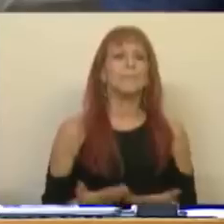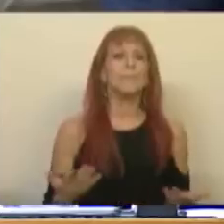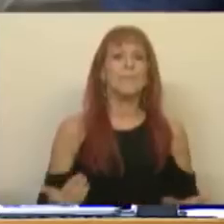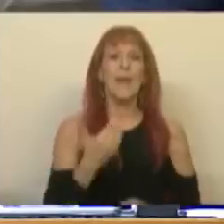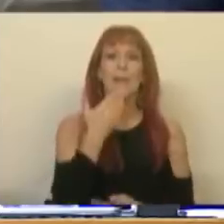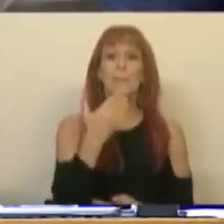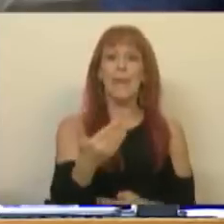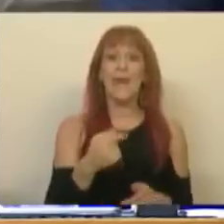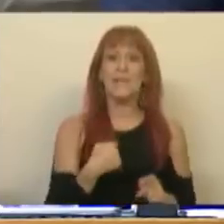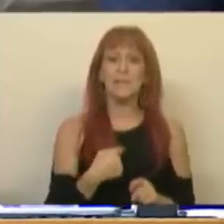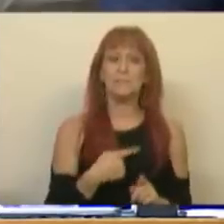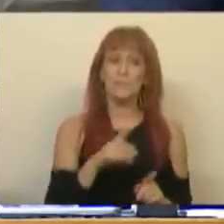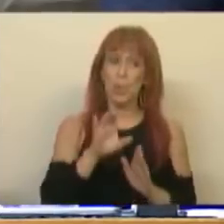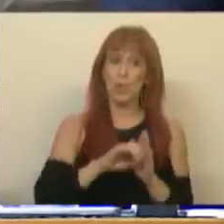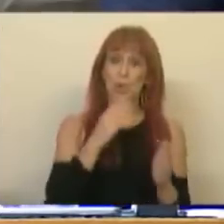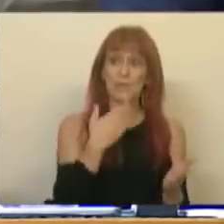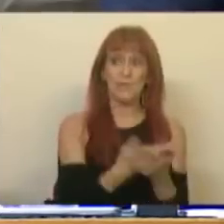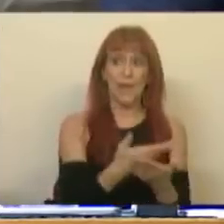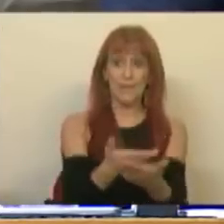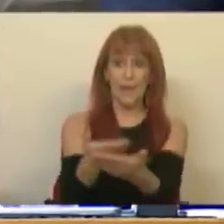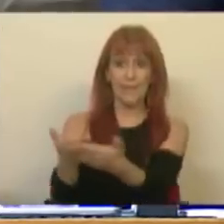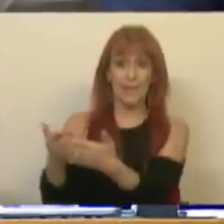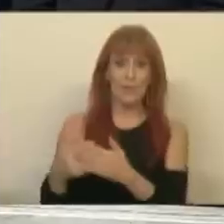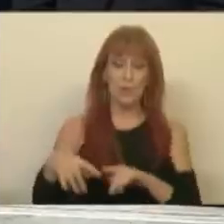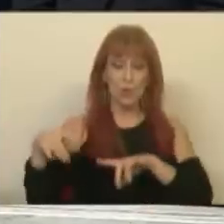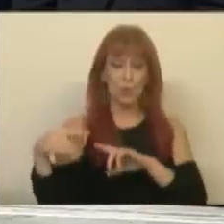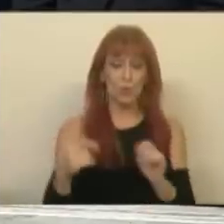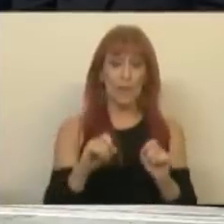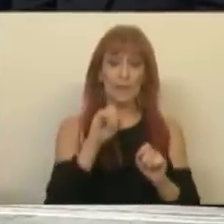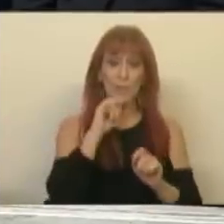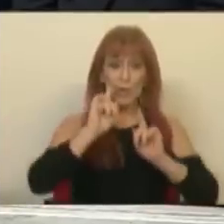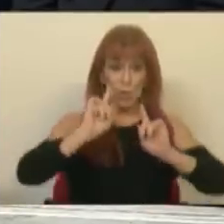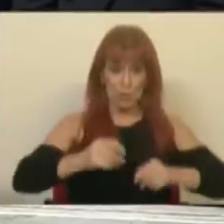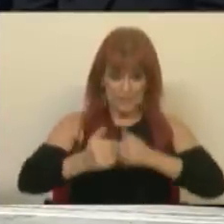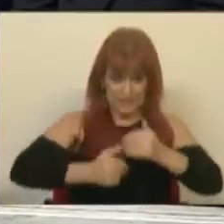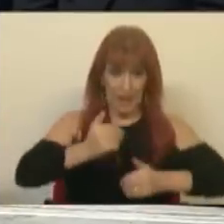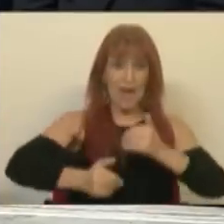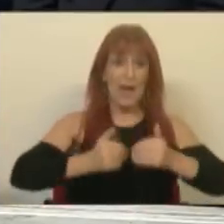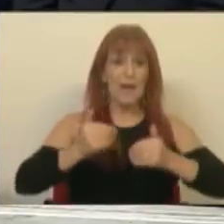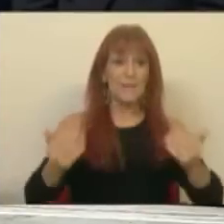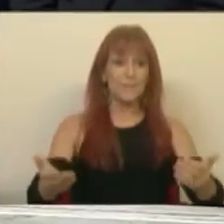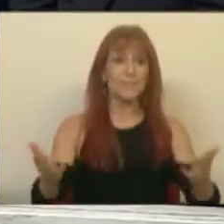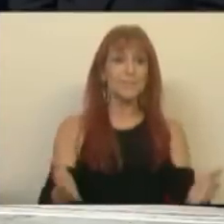peço que sejam criadas as condições para que o debate possa iniciar